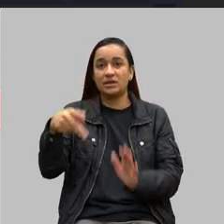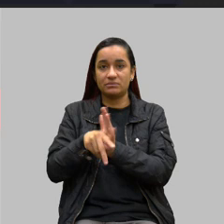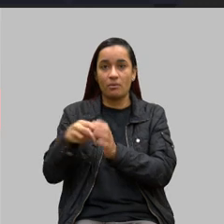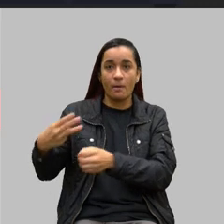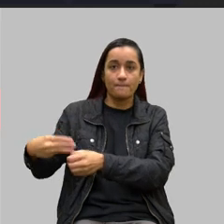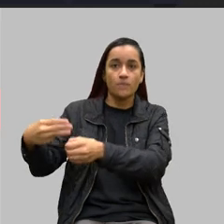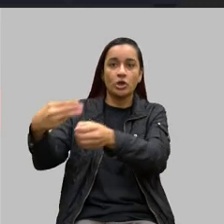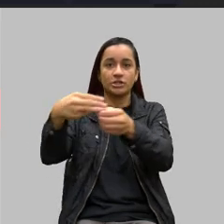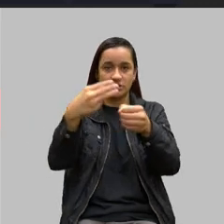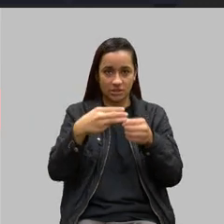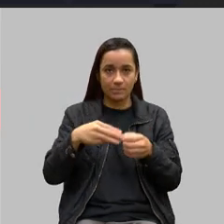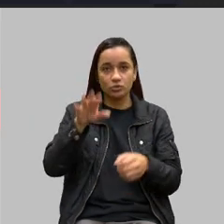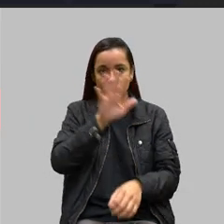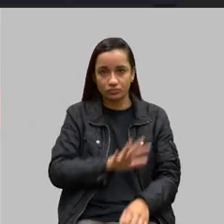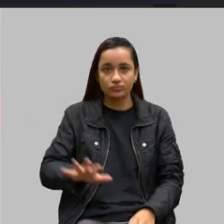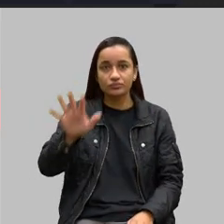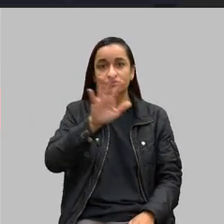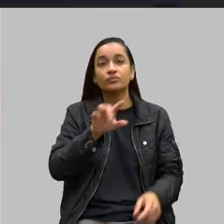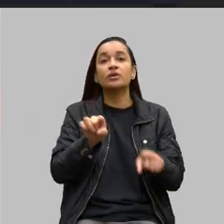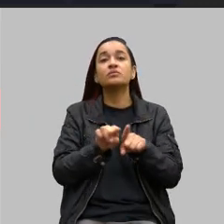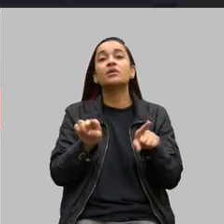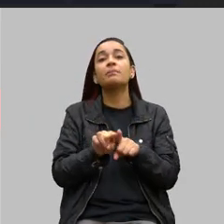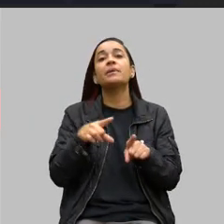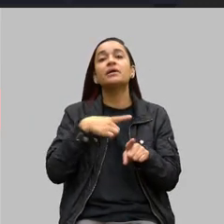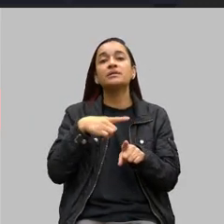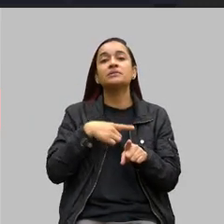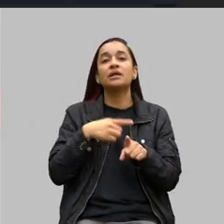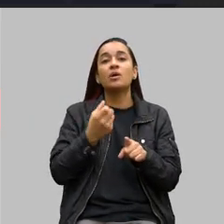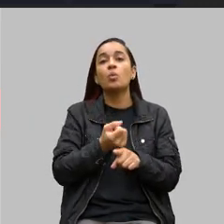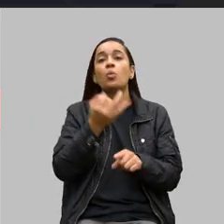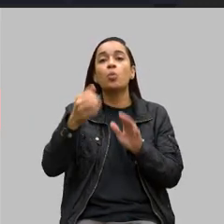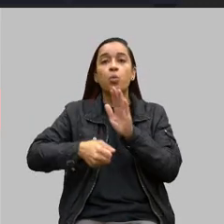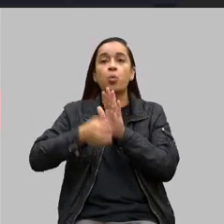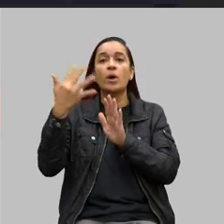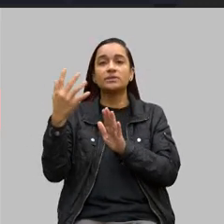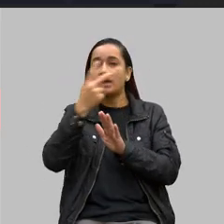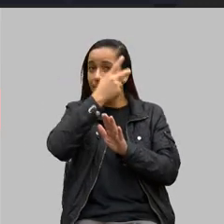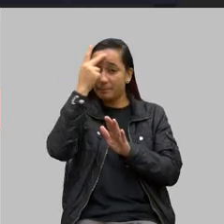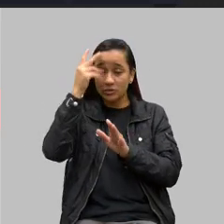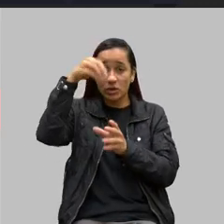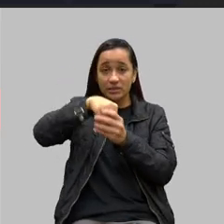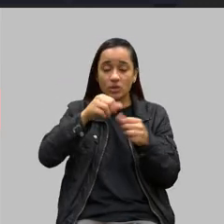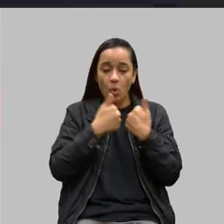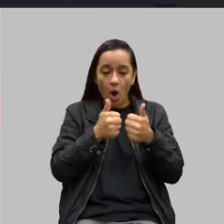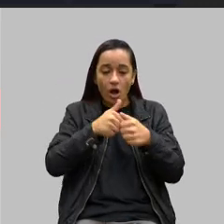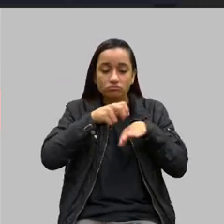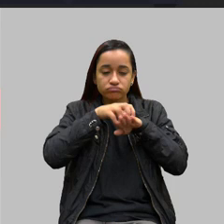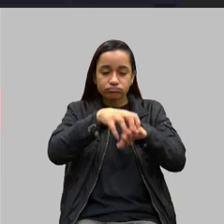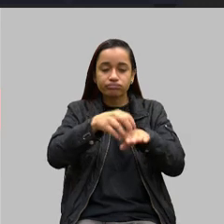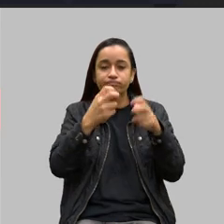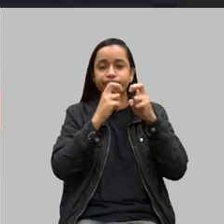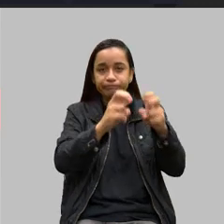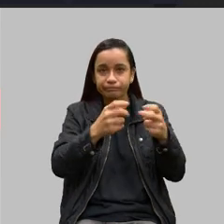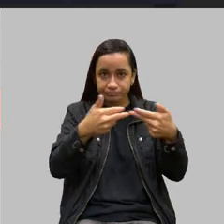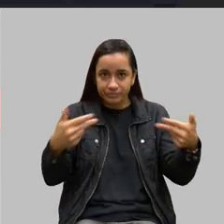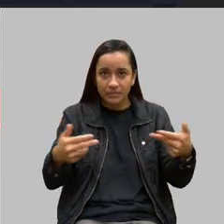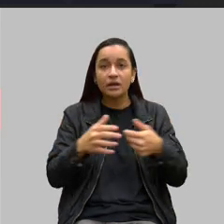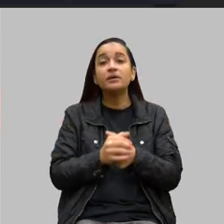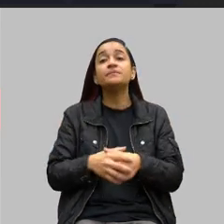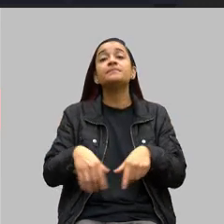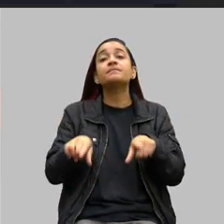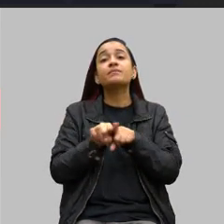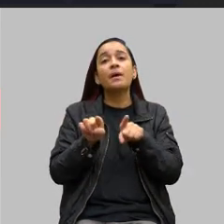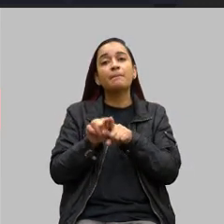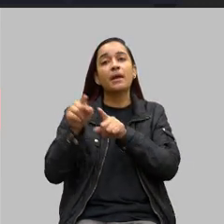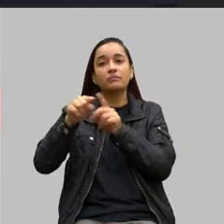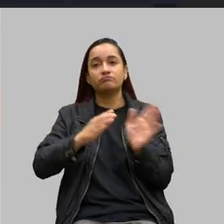né um volume significativo de passageiros transportados por dia nessas viagens eh e o Metropolitano da mesma forma né e e o que que